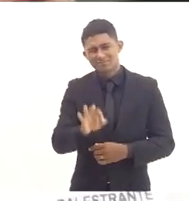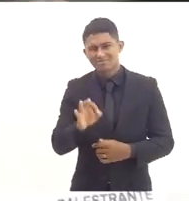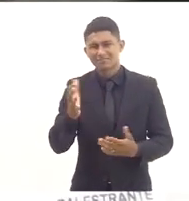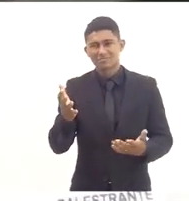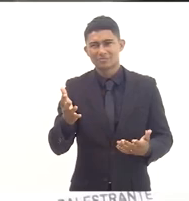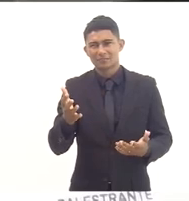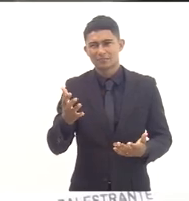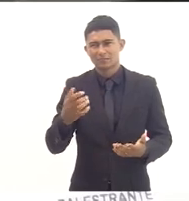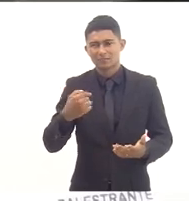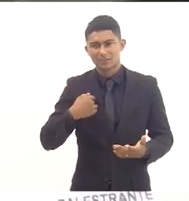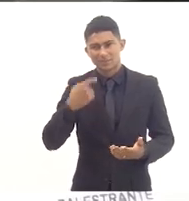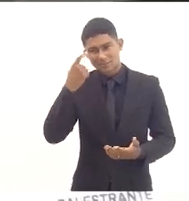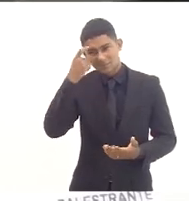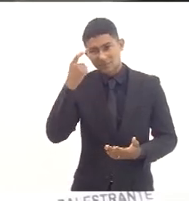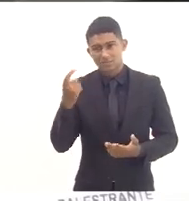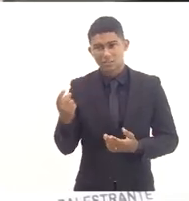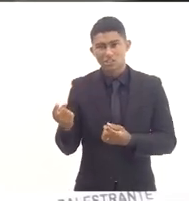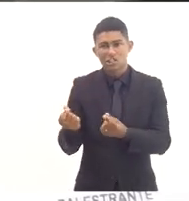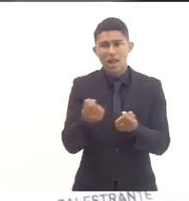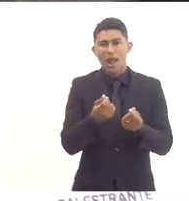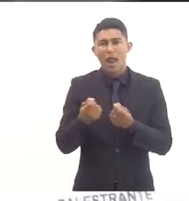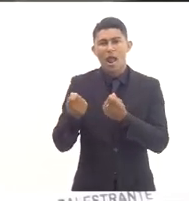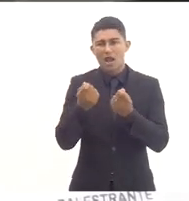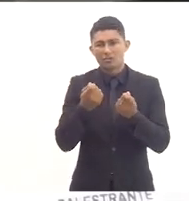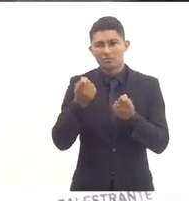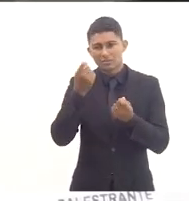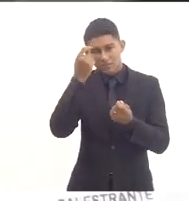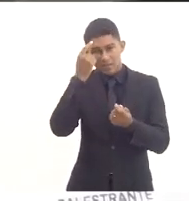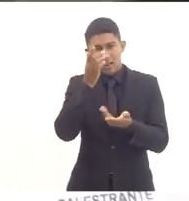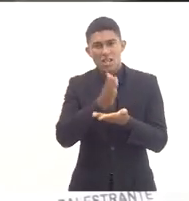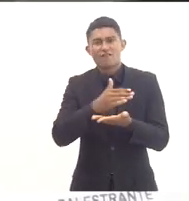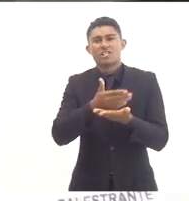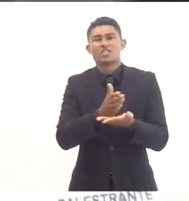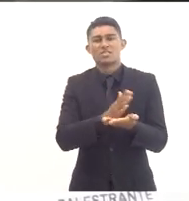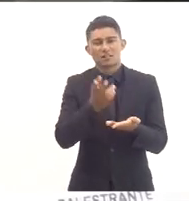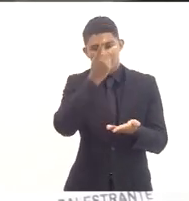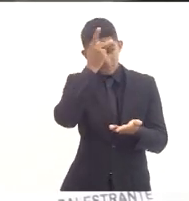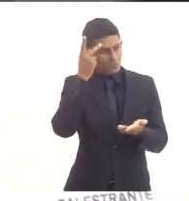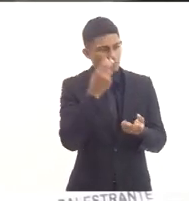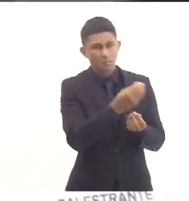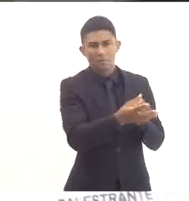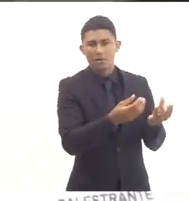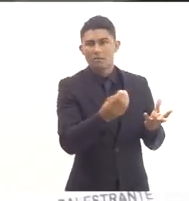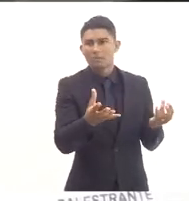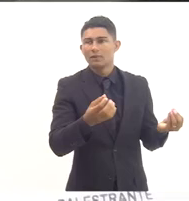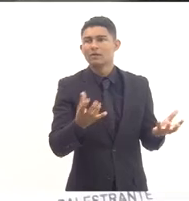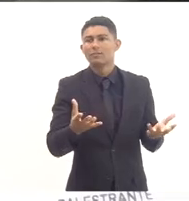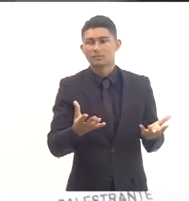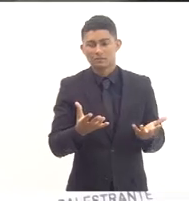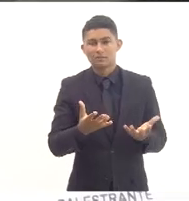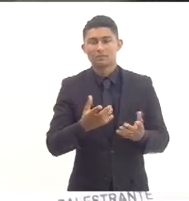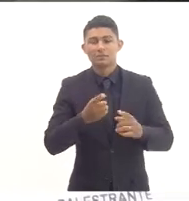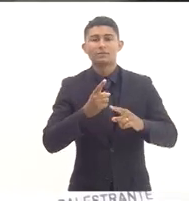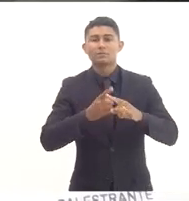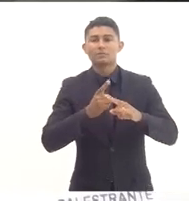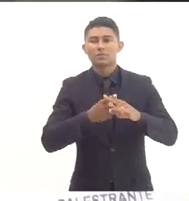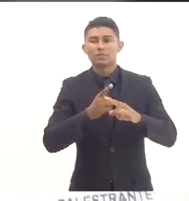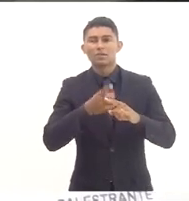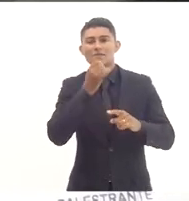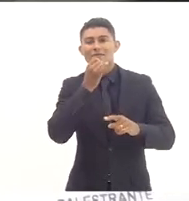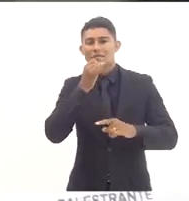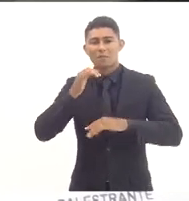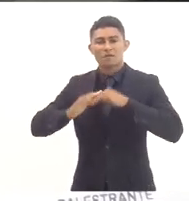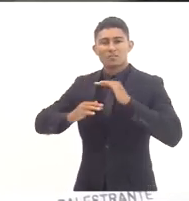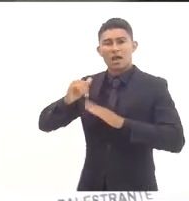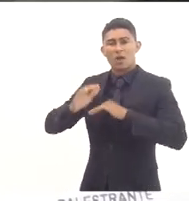coisa meu irmão seu dinheiro que ela já tinha vai para três quem não tá pronto para esse tipo de doação que não tá pronta largar sua profissão sua vida tudo